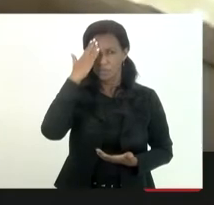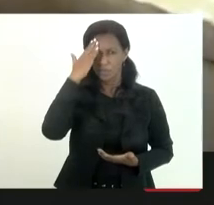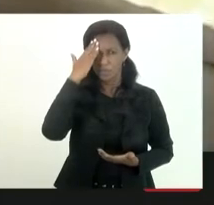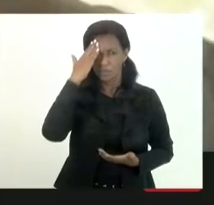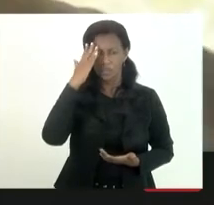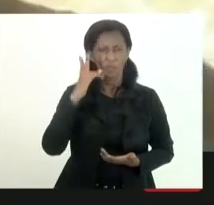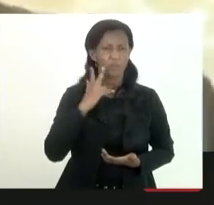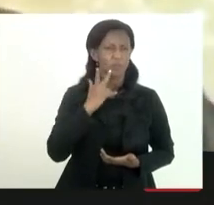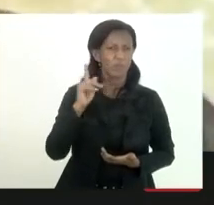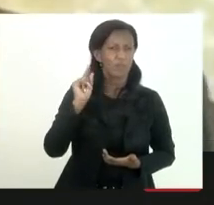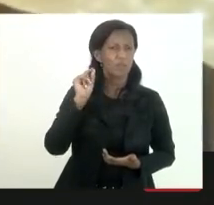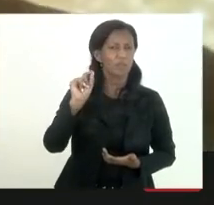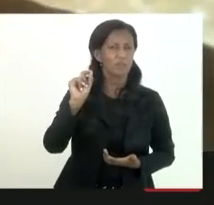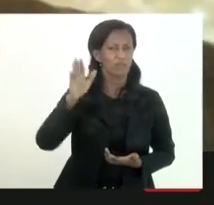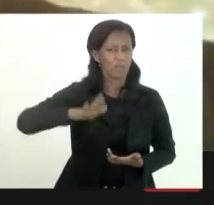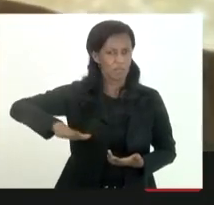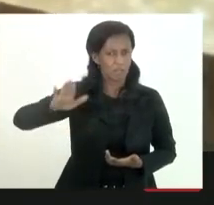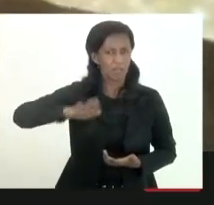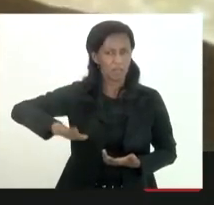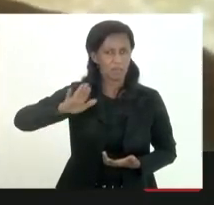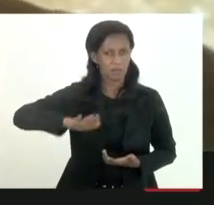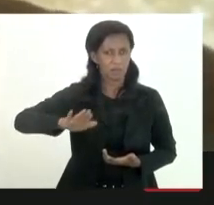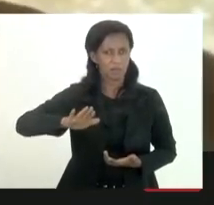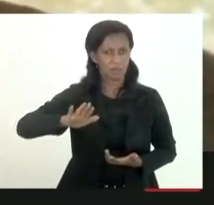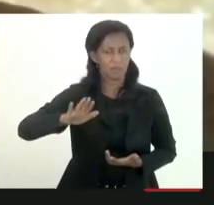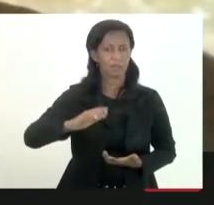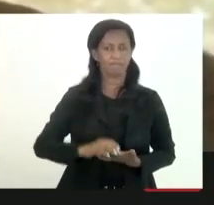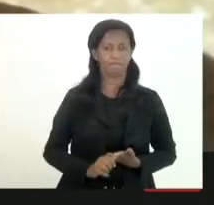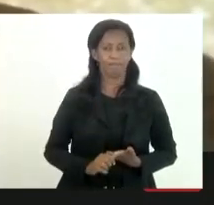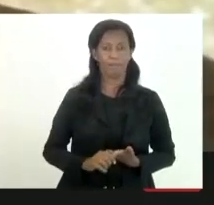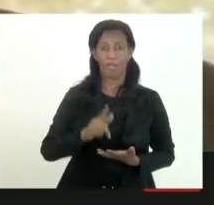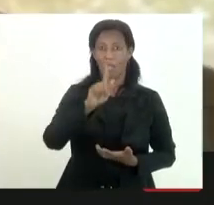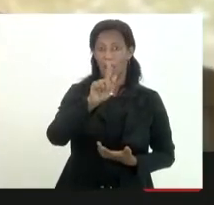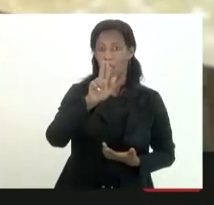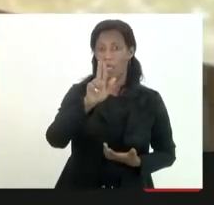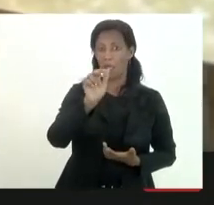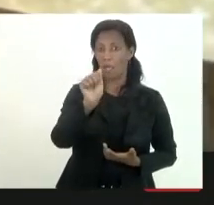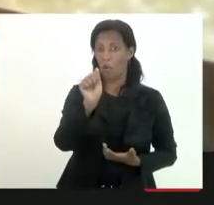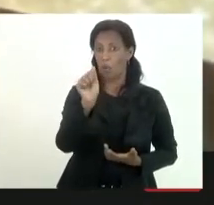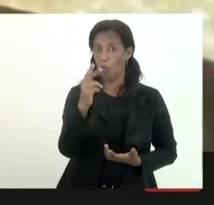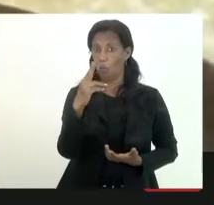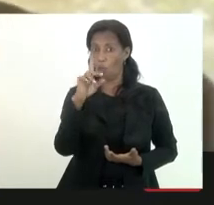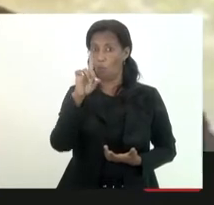isso daí. Olha, esse episódio da guarda da criança